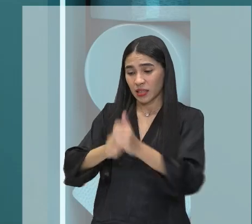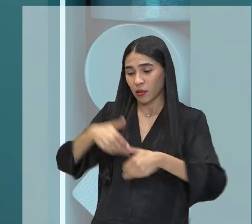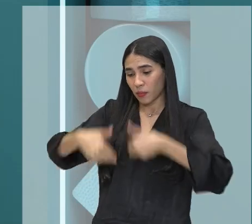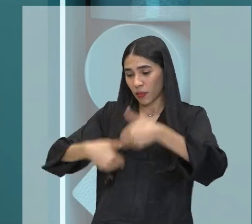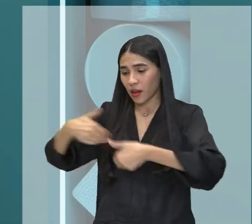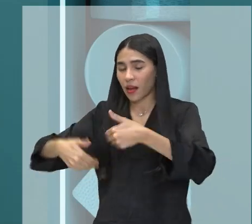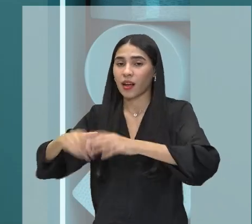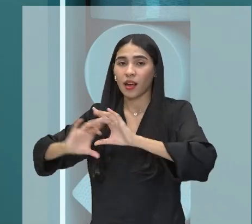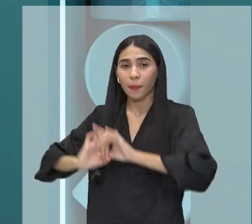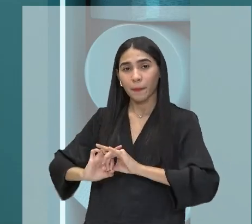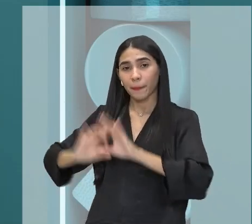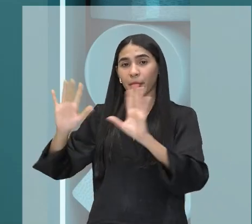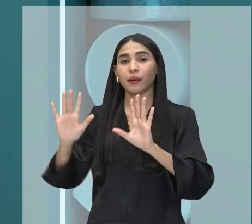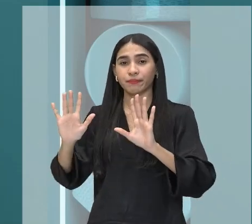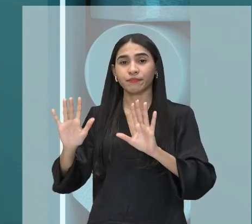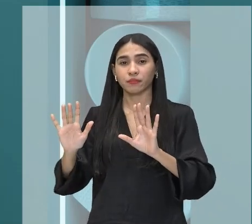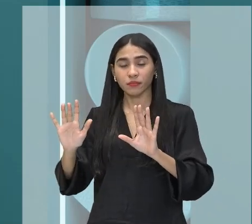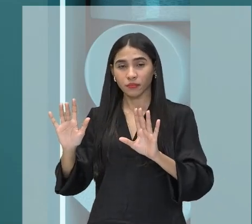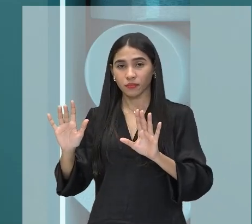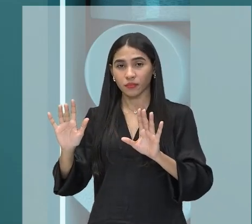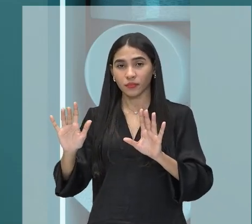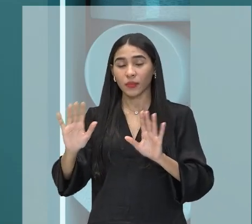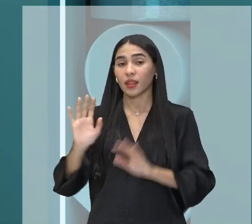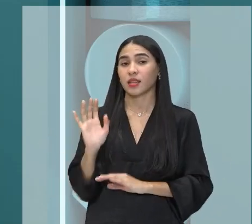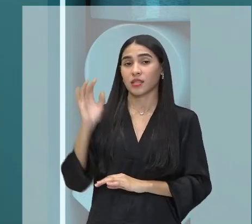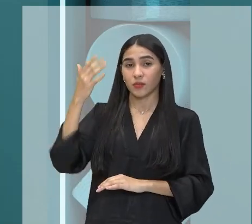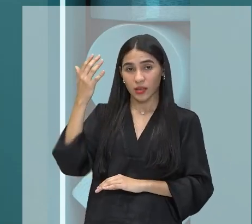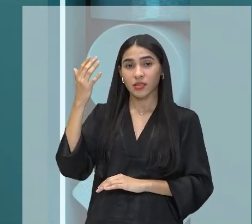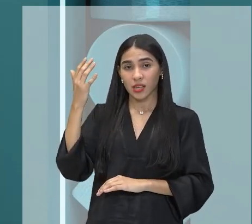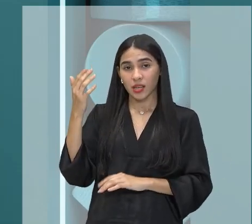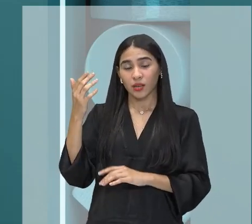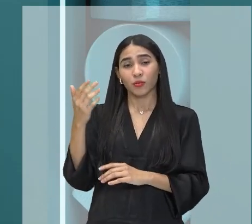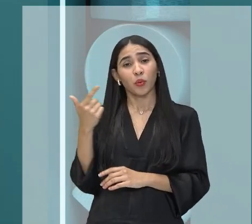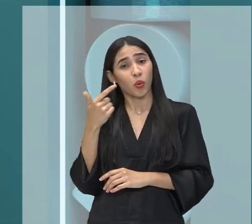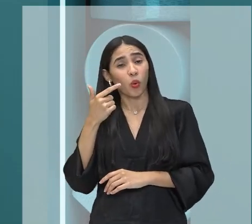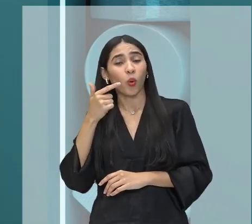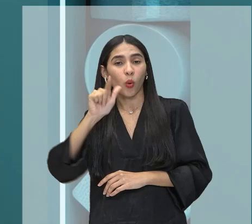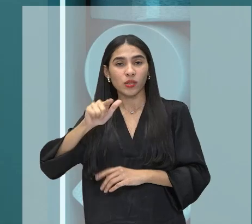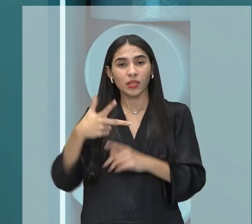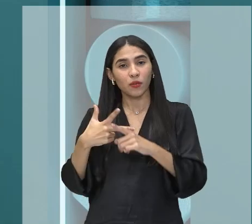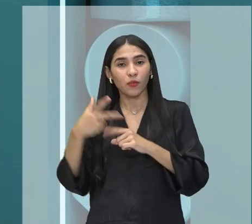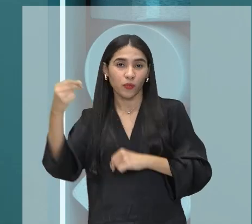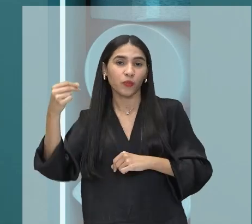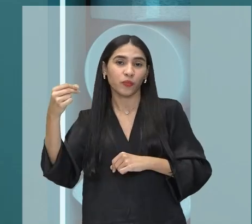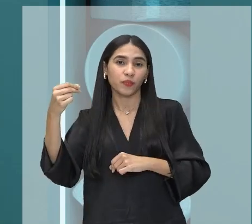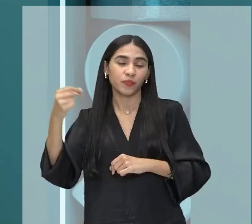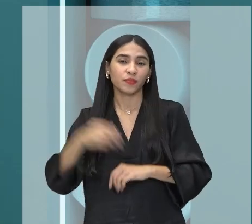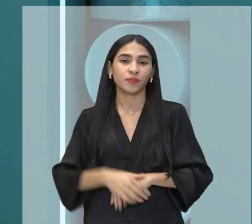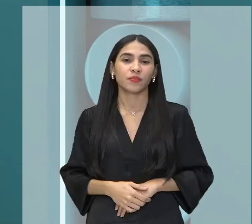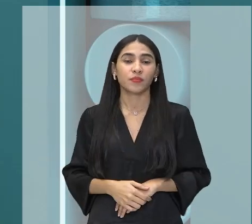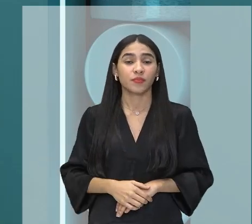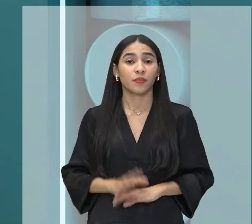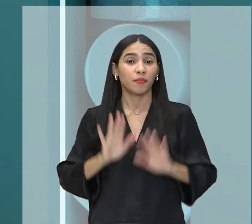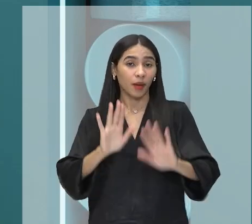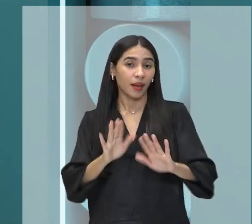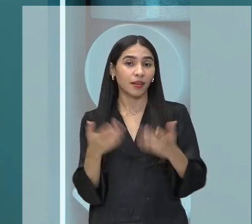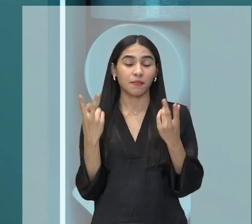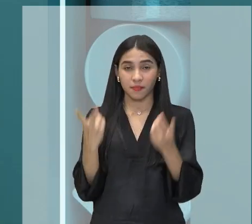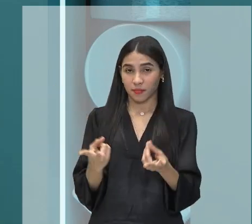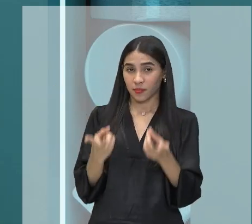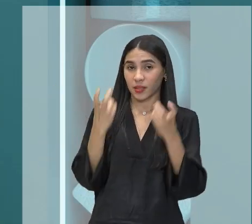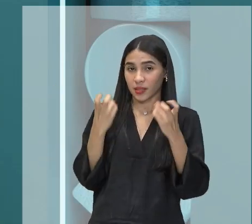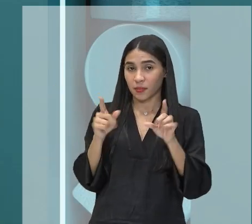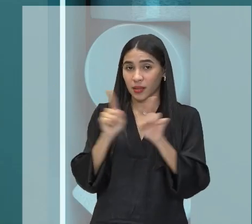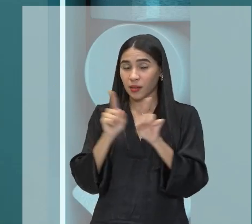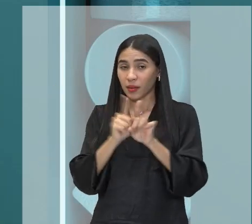se livrando lá da situação, se salvou, certo? Agora, observem também que